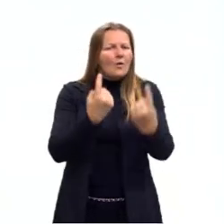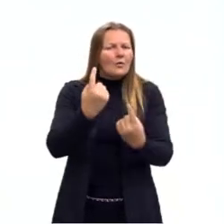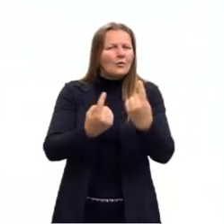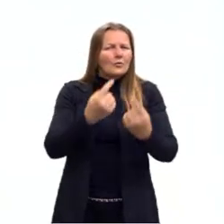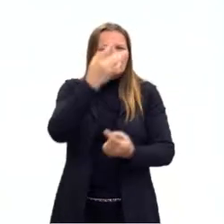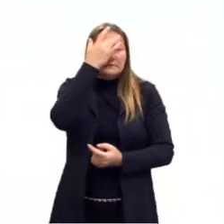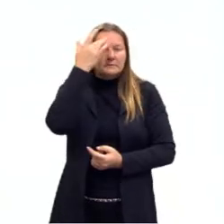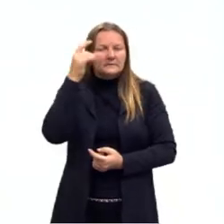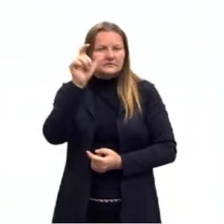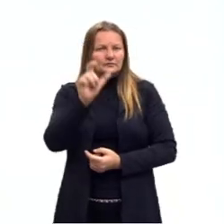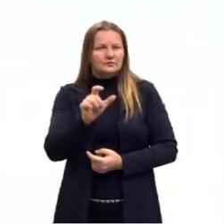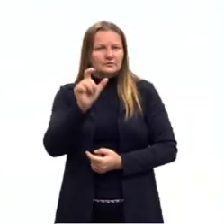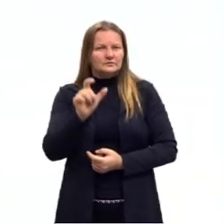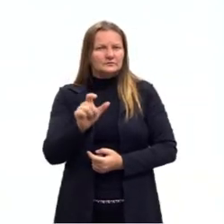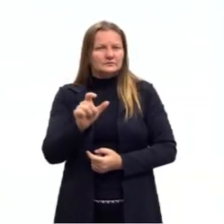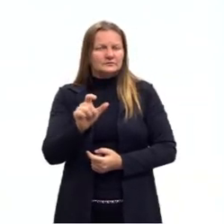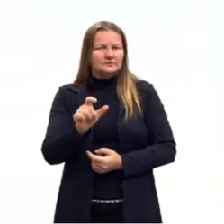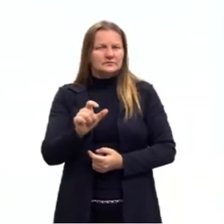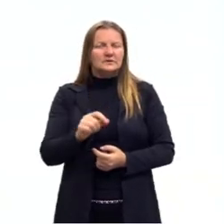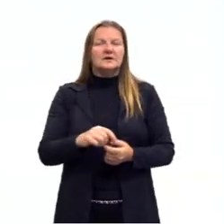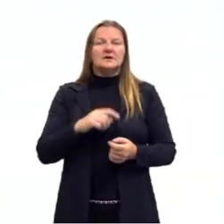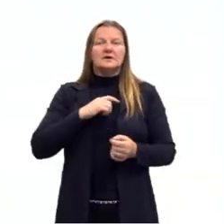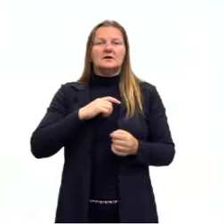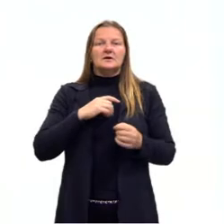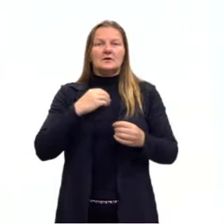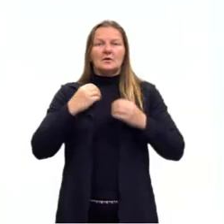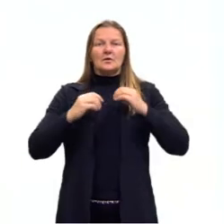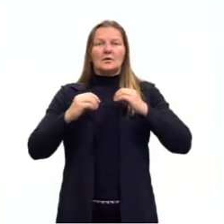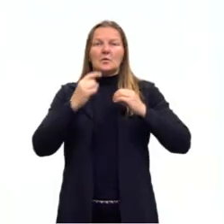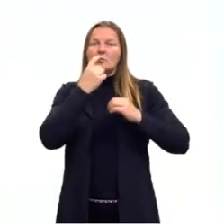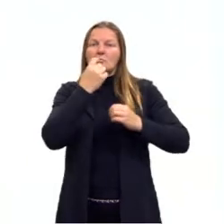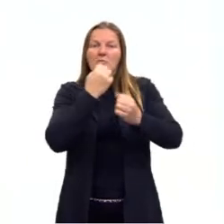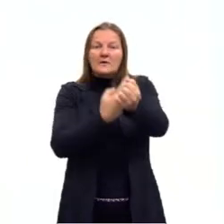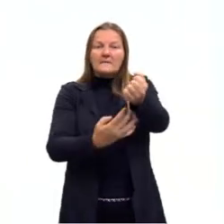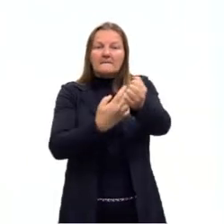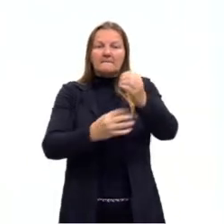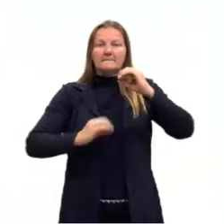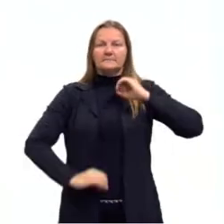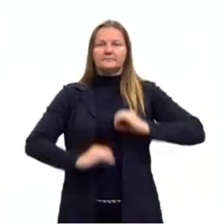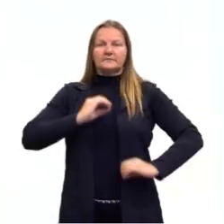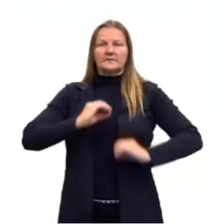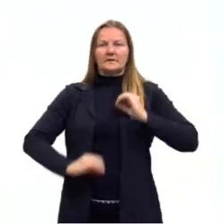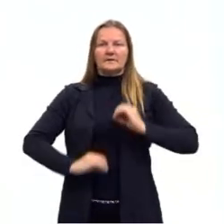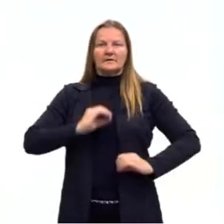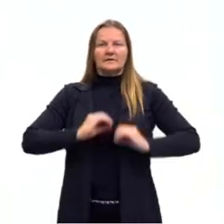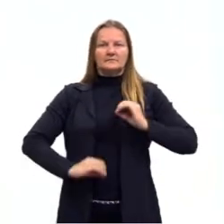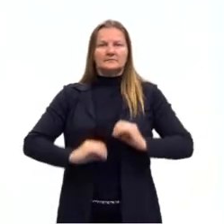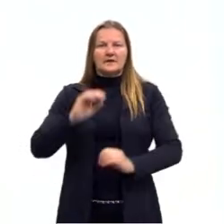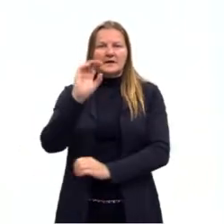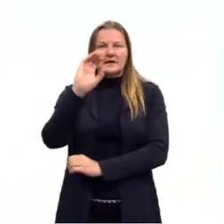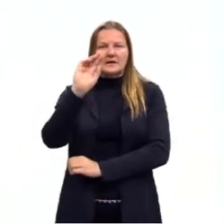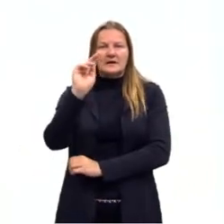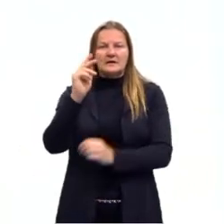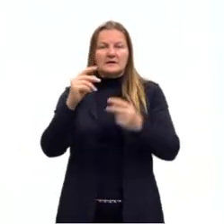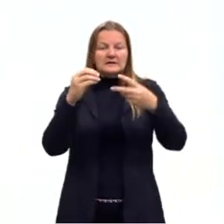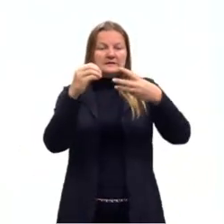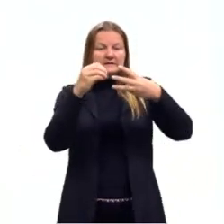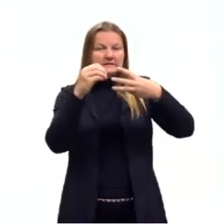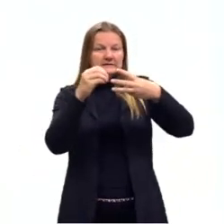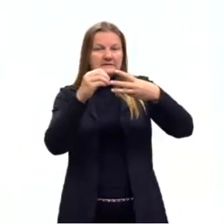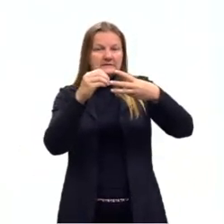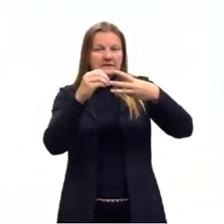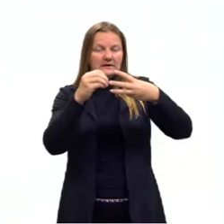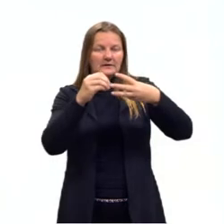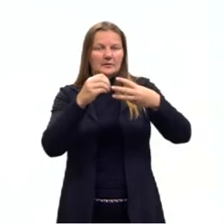dessas amostras as hemácias se juntavam né as hemácias são células sanguíneas células do sangue